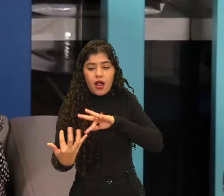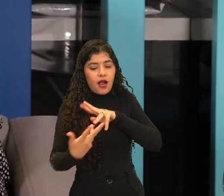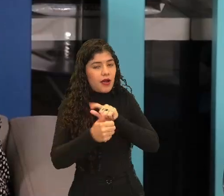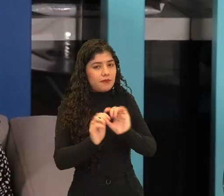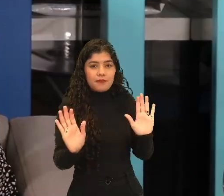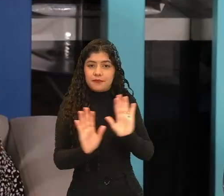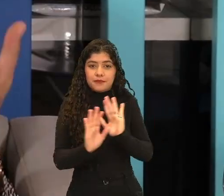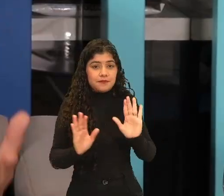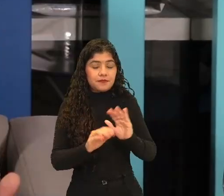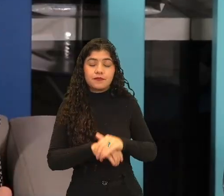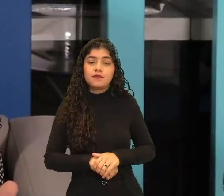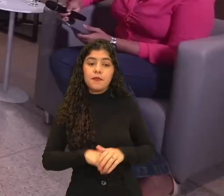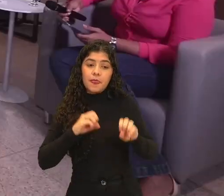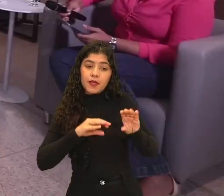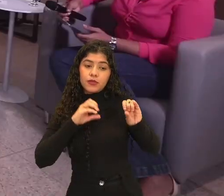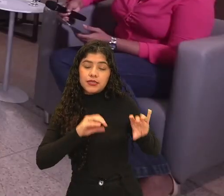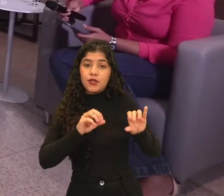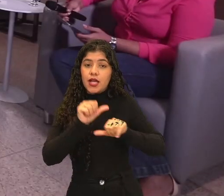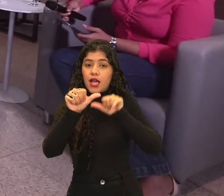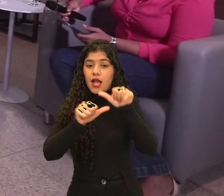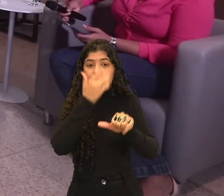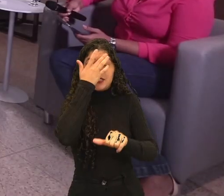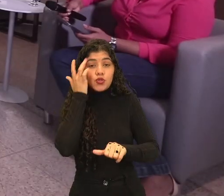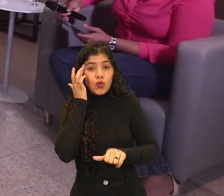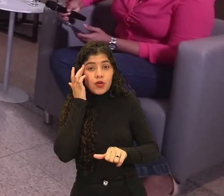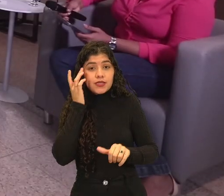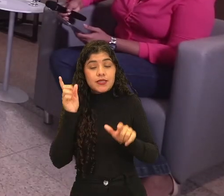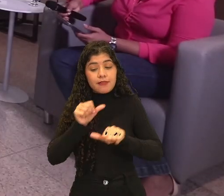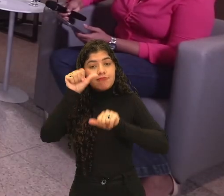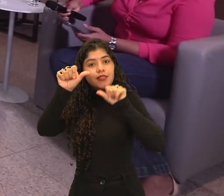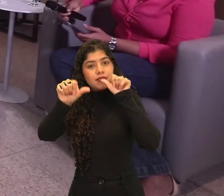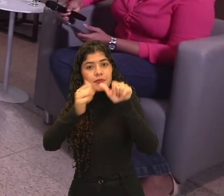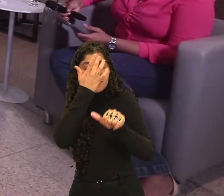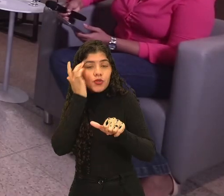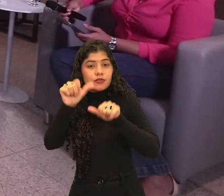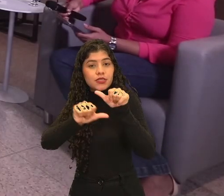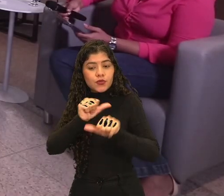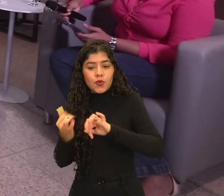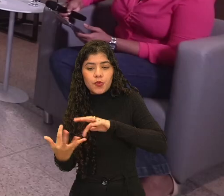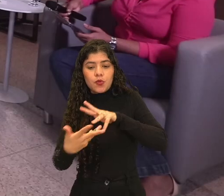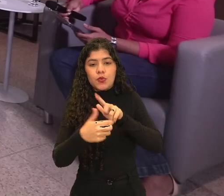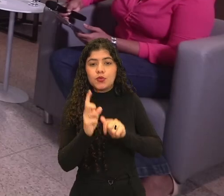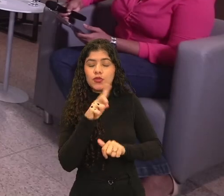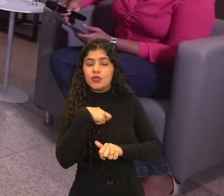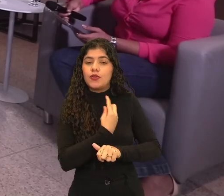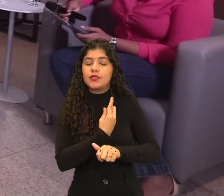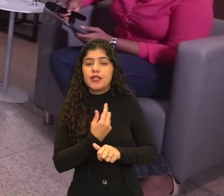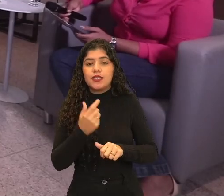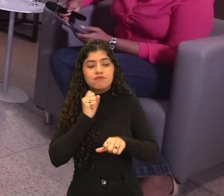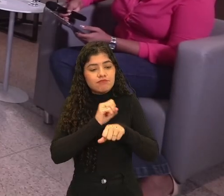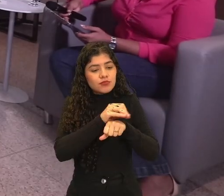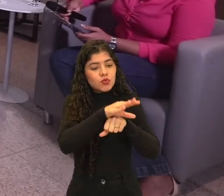né? A educação muda as pessoas. E as pessoas mudam e transformam o mundo. Então, que a gente possa